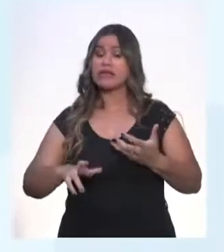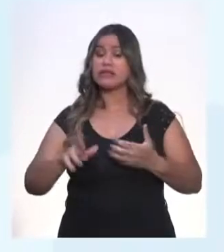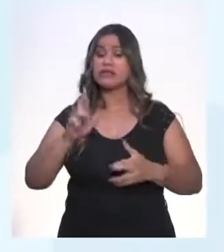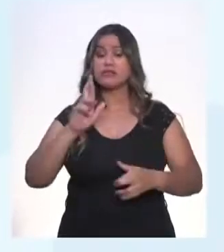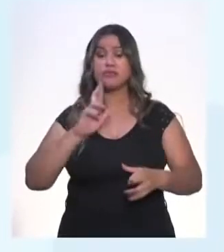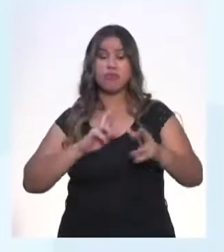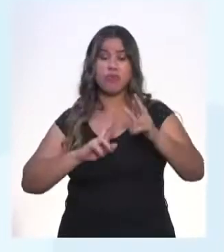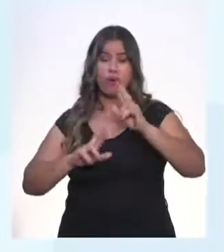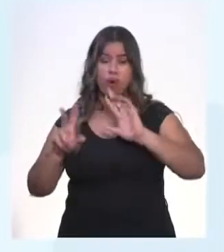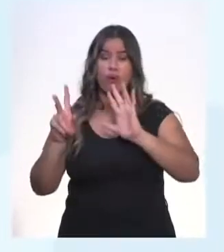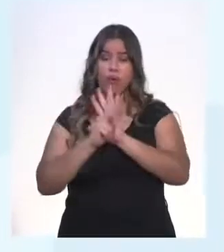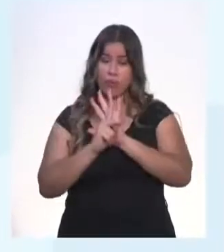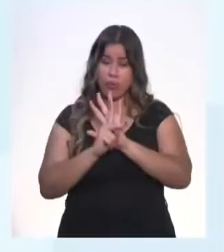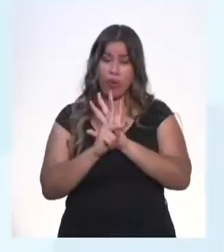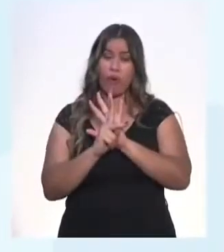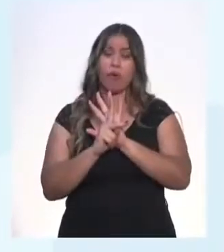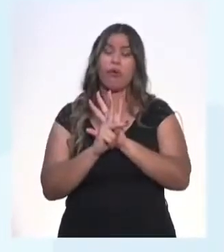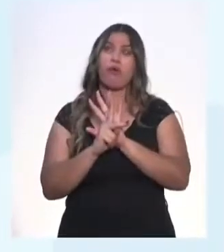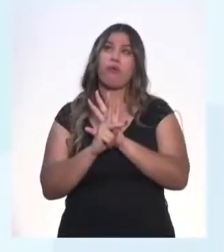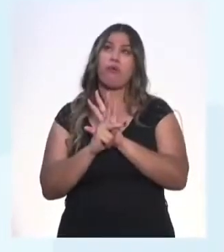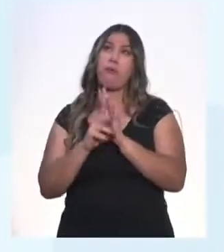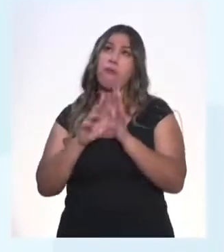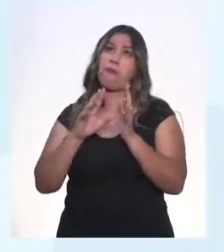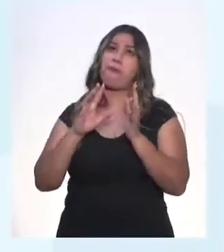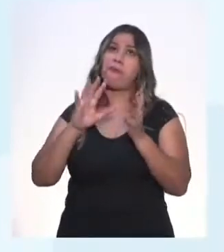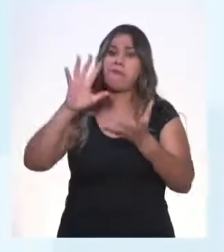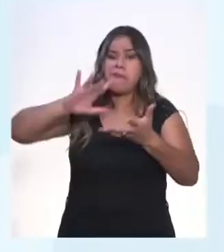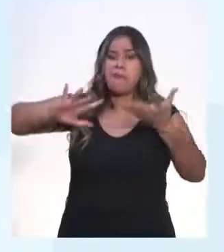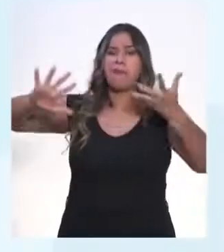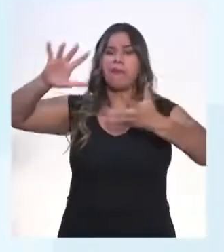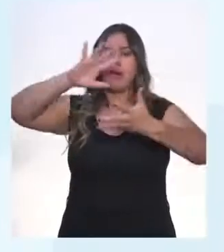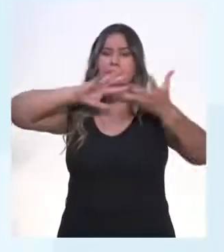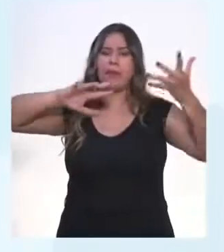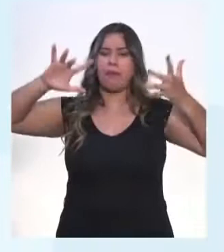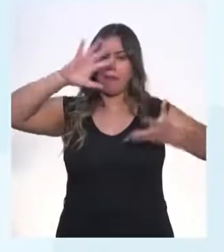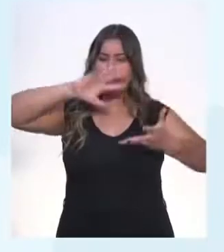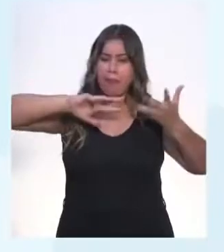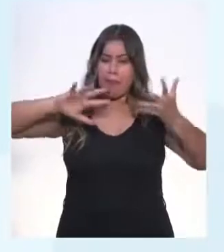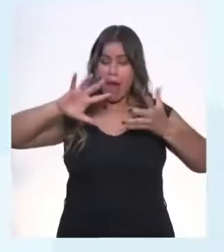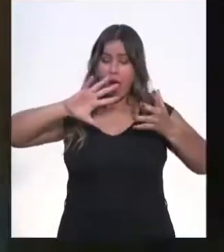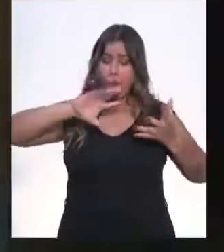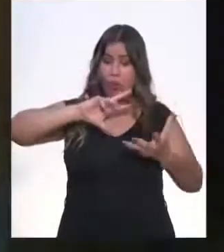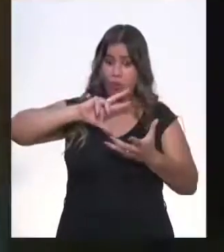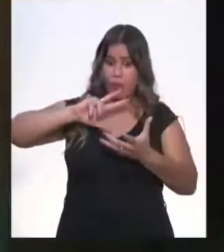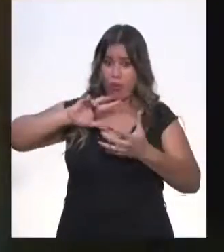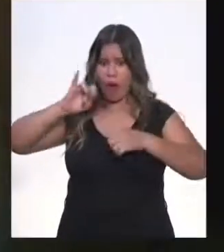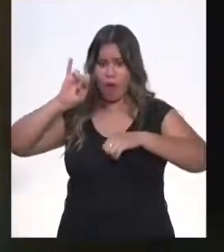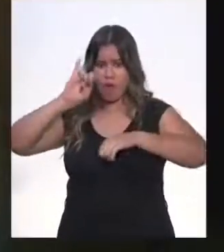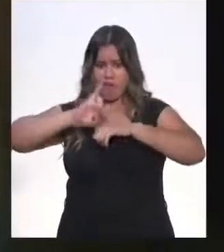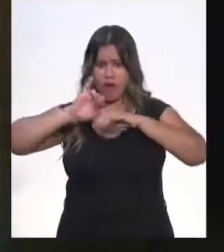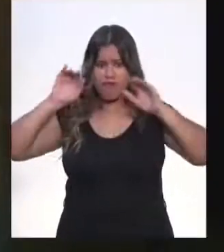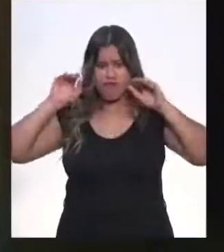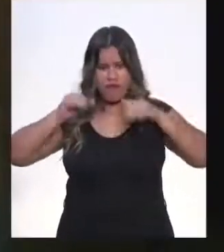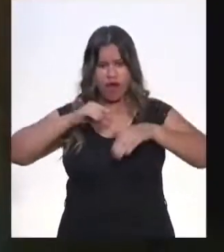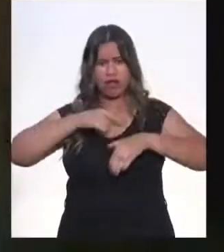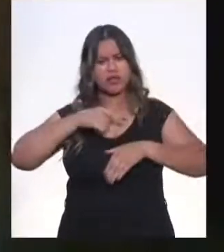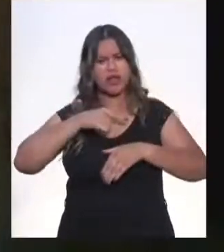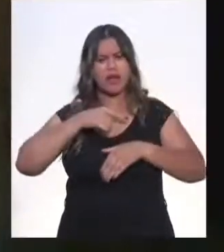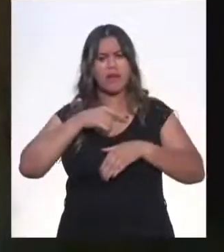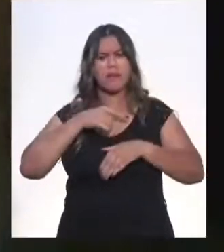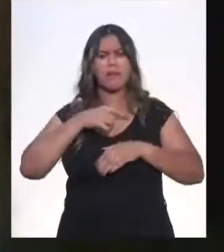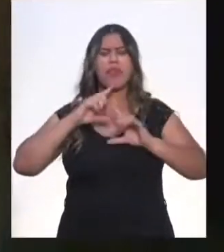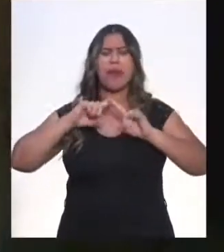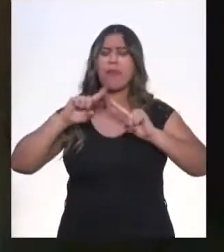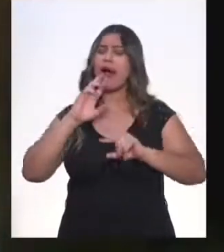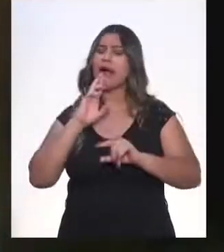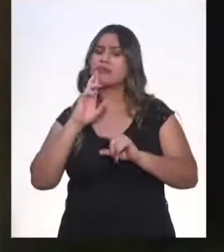para esta questão, né, se o planeta Terra é o centro do universo, o quanto a resposta para essa questão